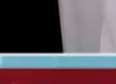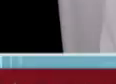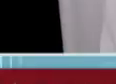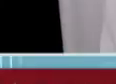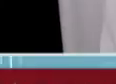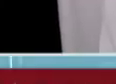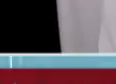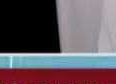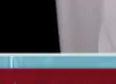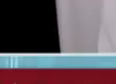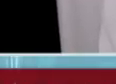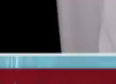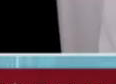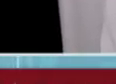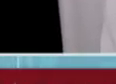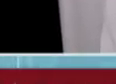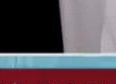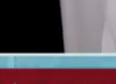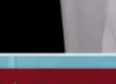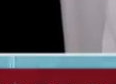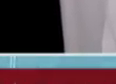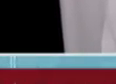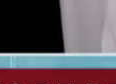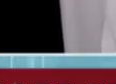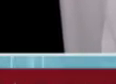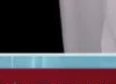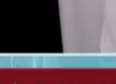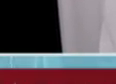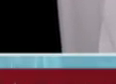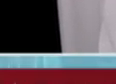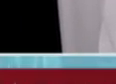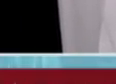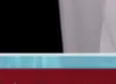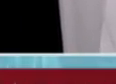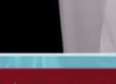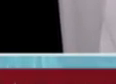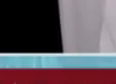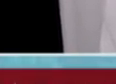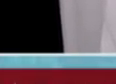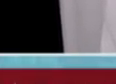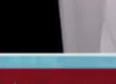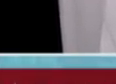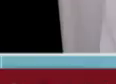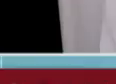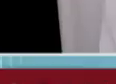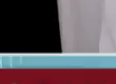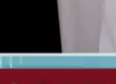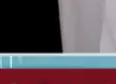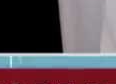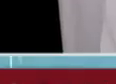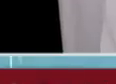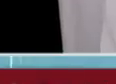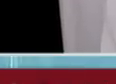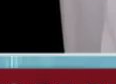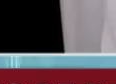ele estabelece uma pena baseada na Lei de Segurança Nacional, que é uma pena menor, né? Ou aparentemente, para mim,